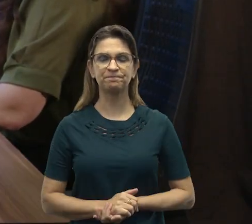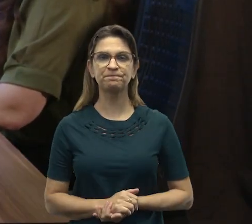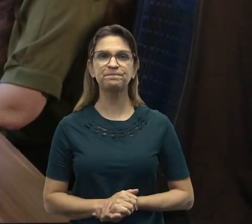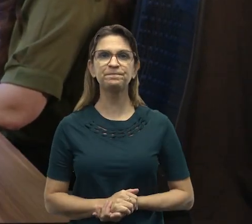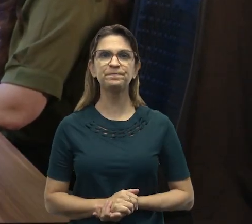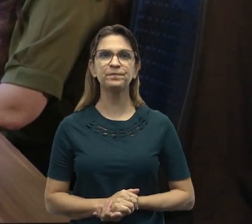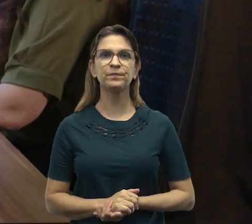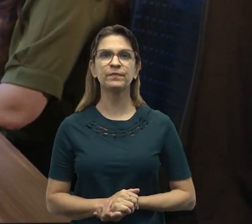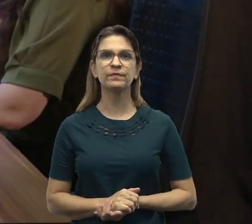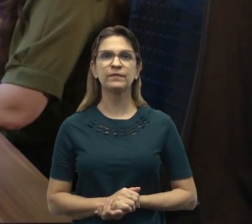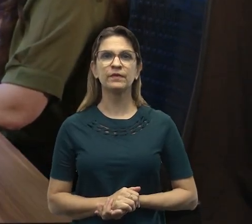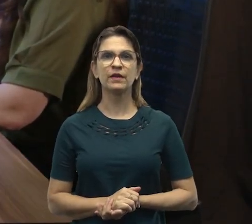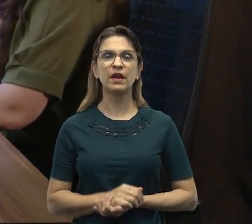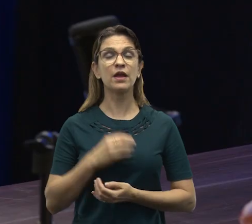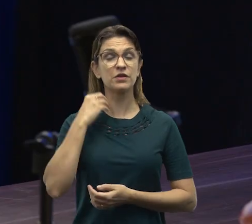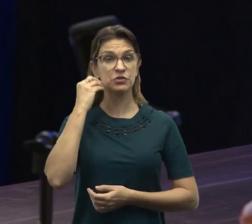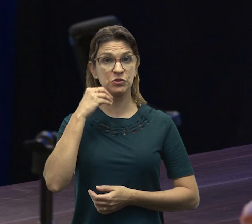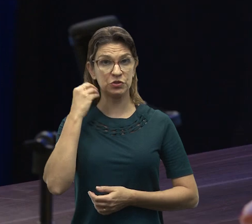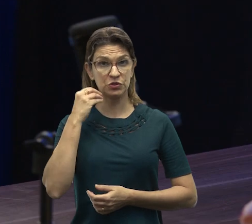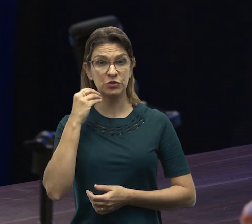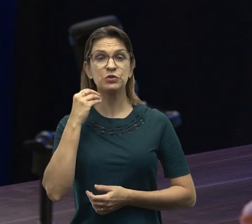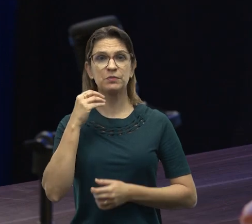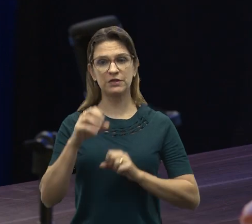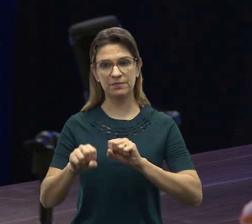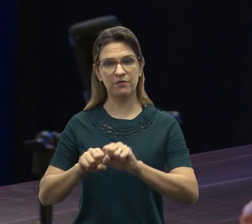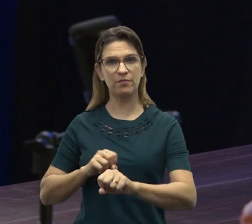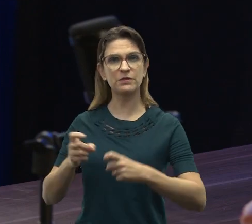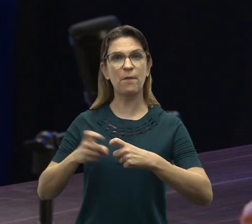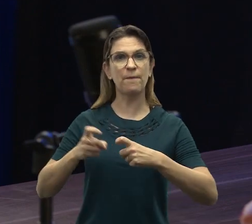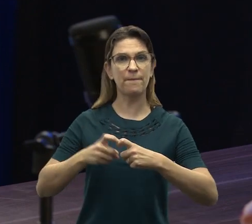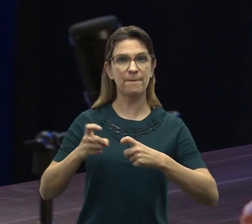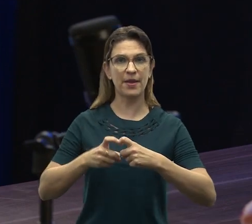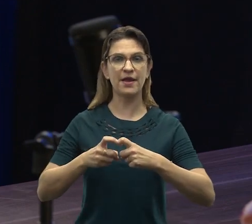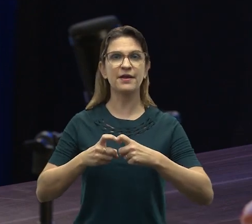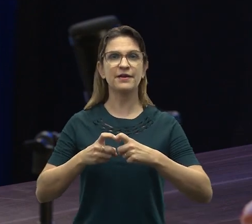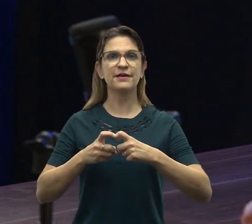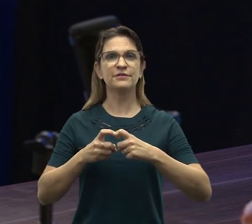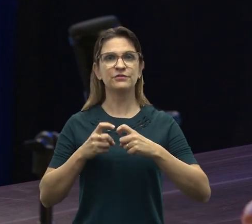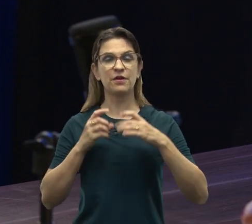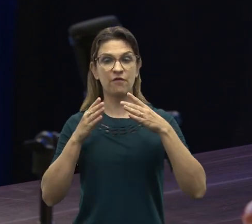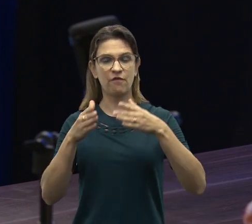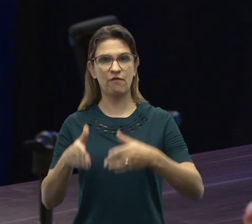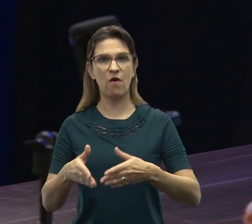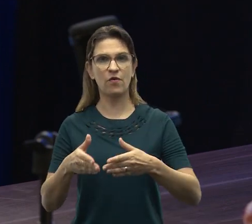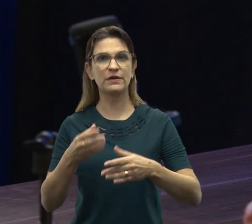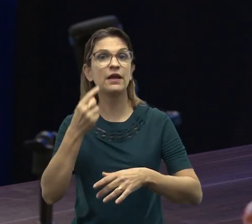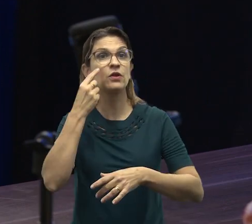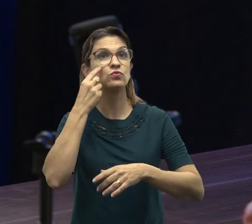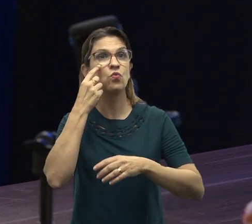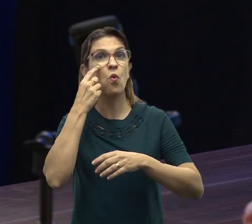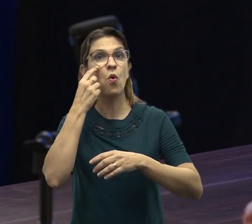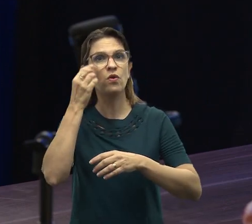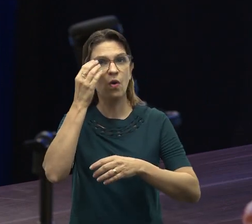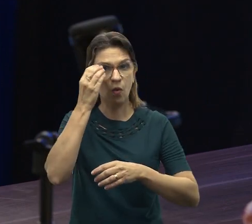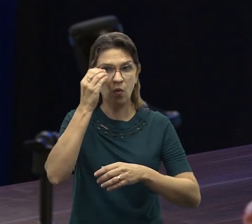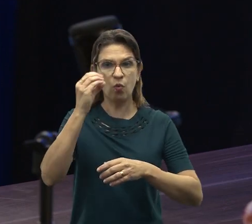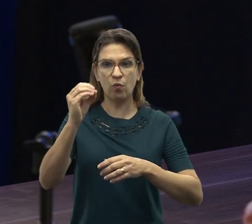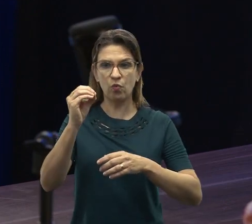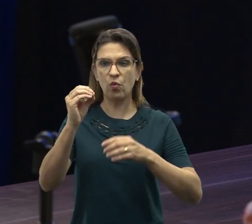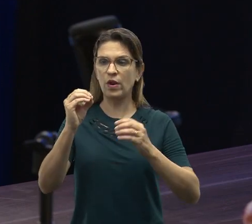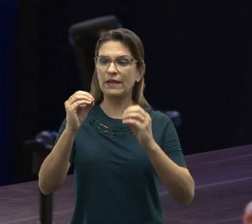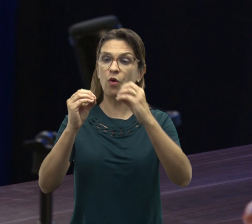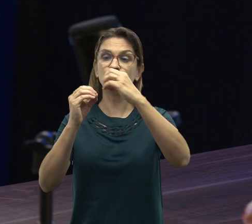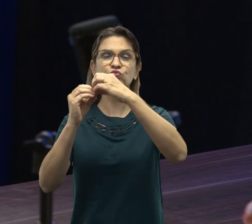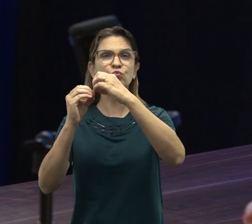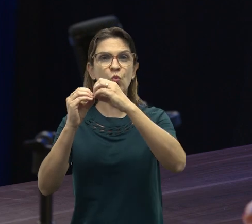carreira médica, eu tenho uma especialidade que lida com a parte de tumores oculares. Então, aqui não existem outros profissionais